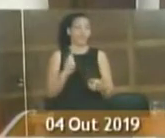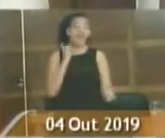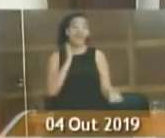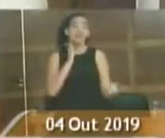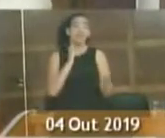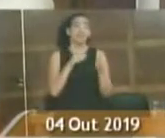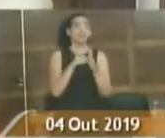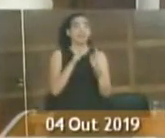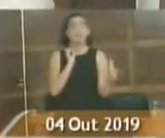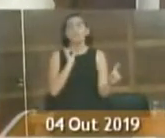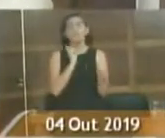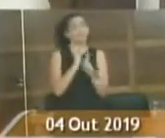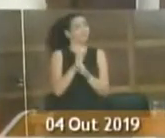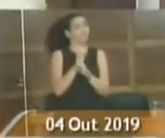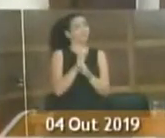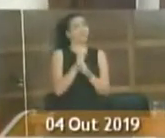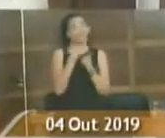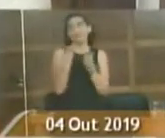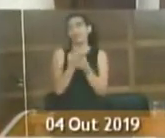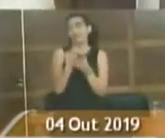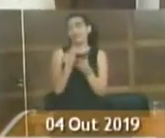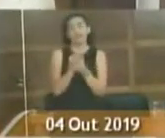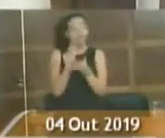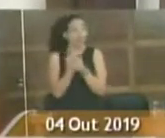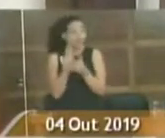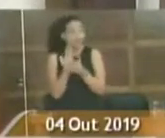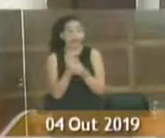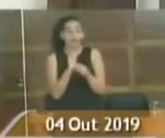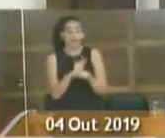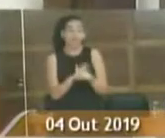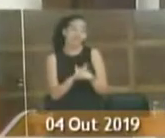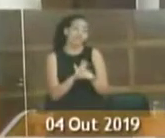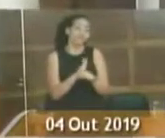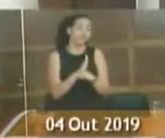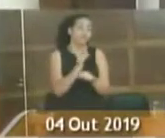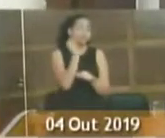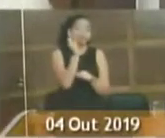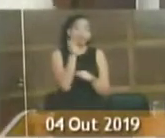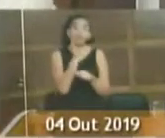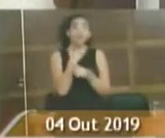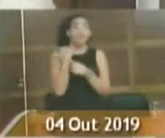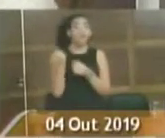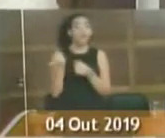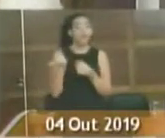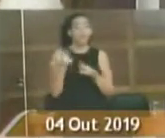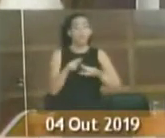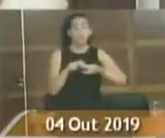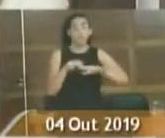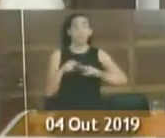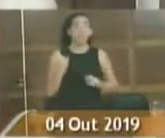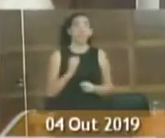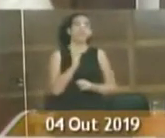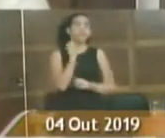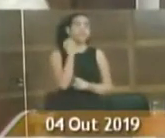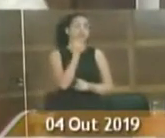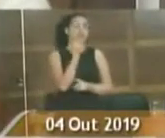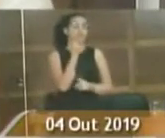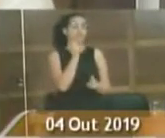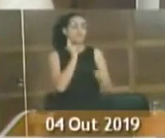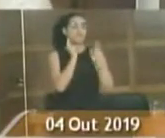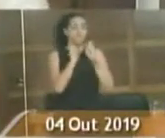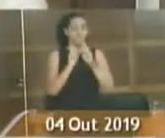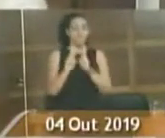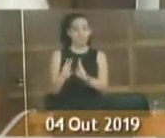que aquilo não era uma esporotricose, era um câncer, a gente vai perder esse animalzinho. Por isso que é importante ver o